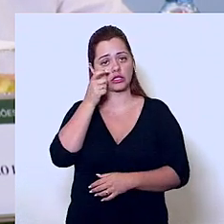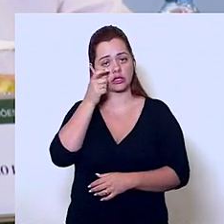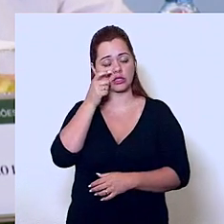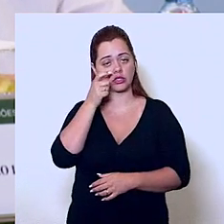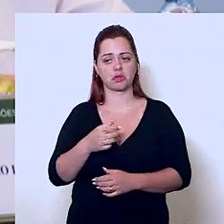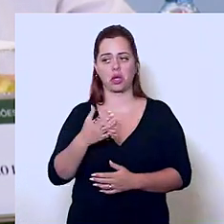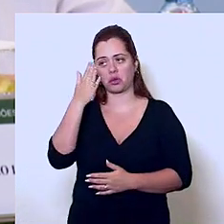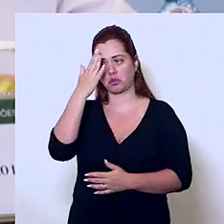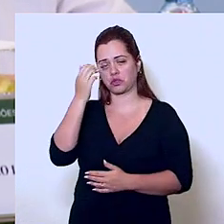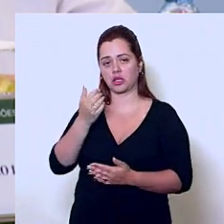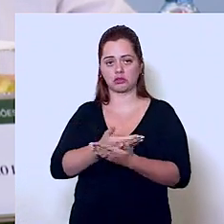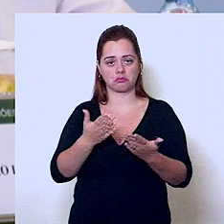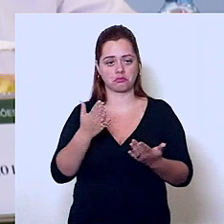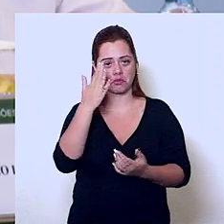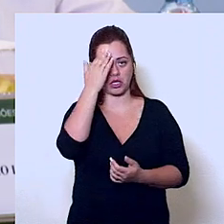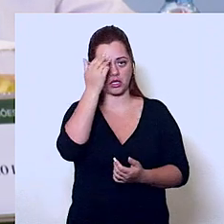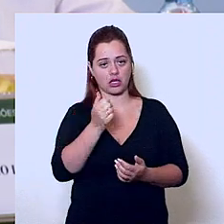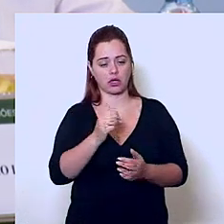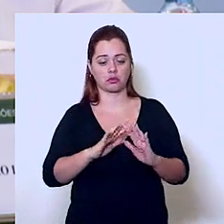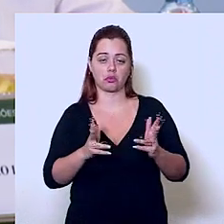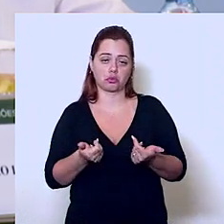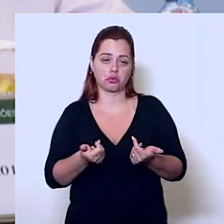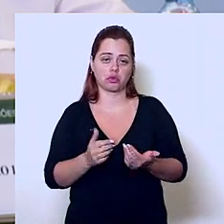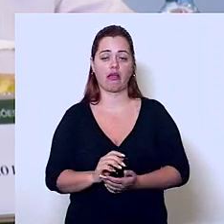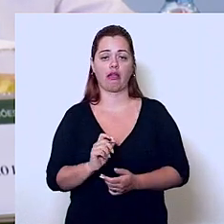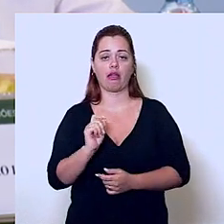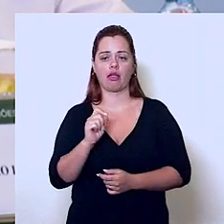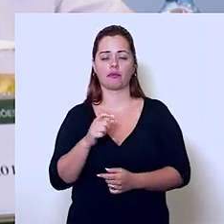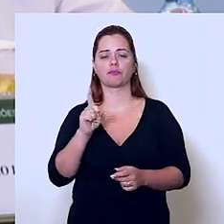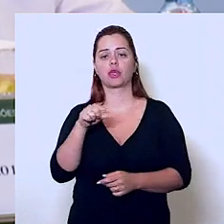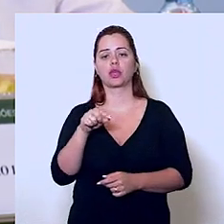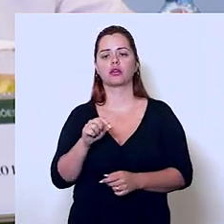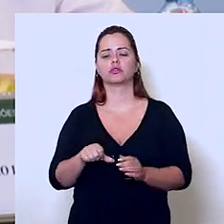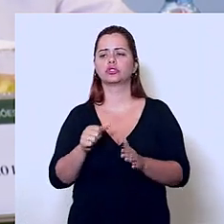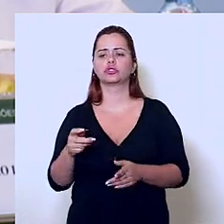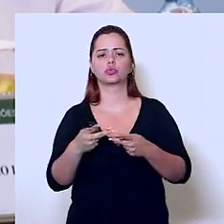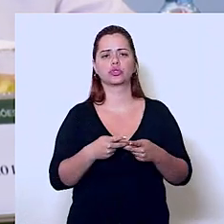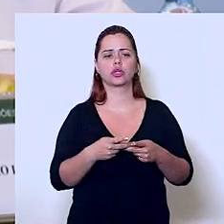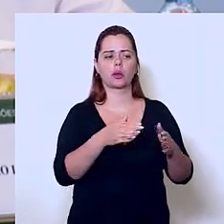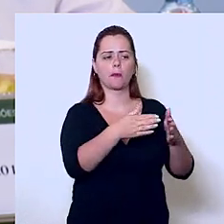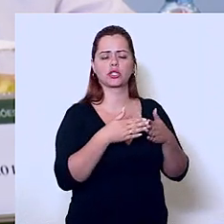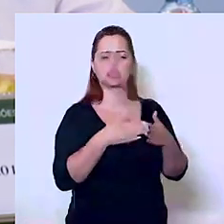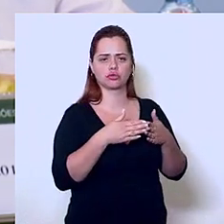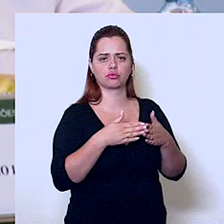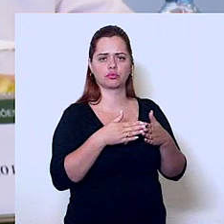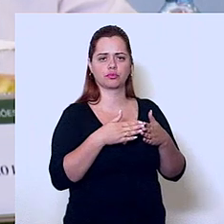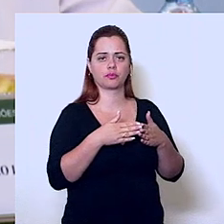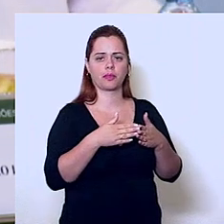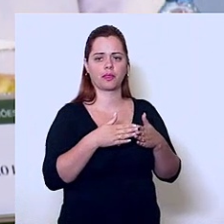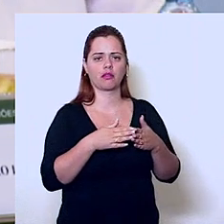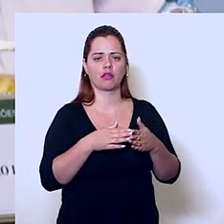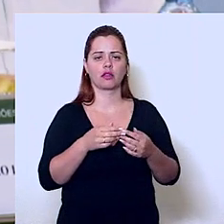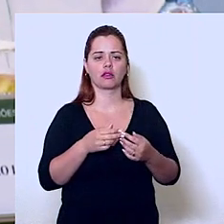todos sabem, que é, bom, um dia chega um pedido, eu até anotei aqui, um pedido para aquele negócio, jornal, você tem